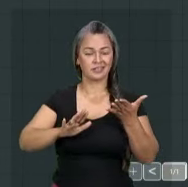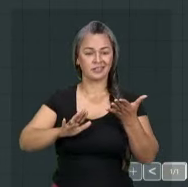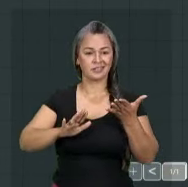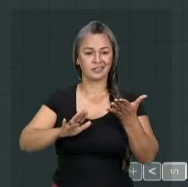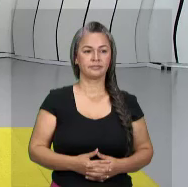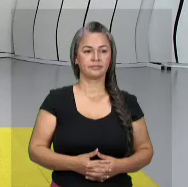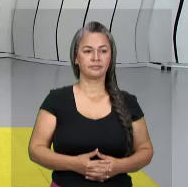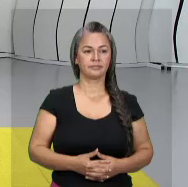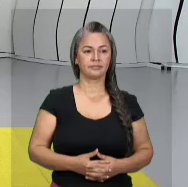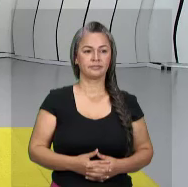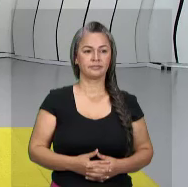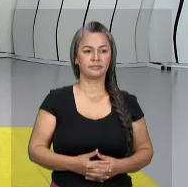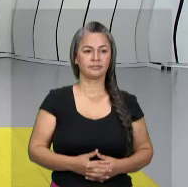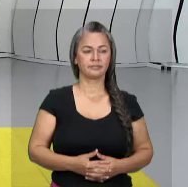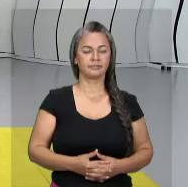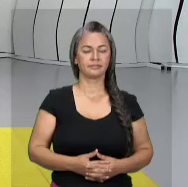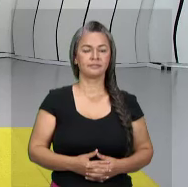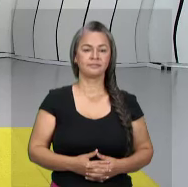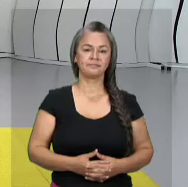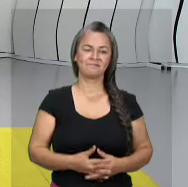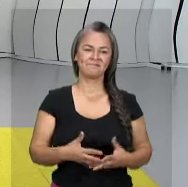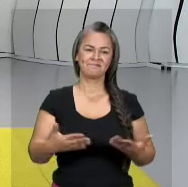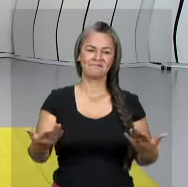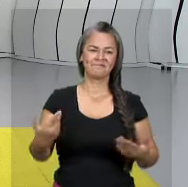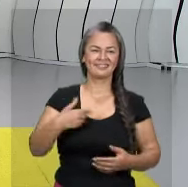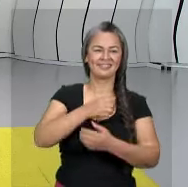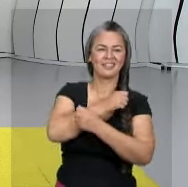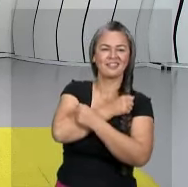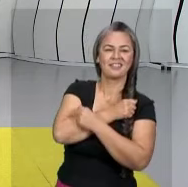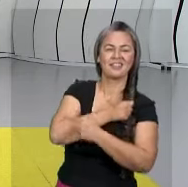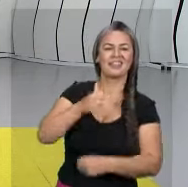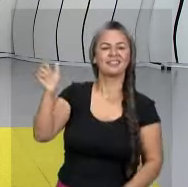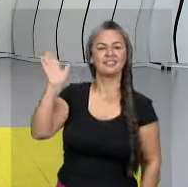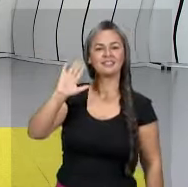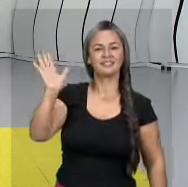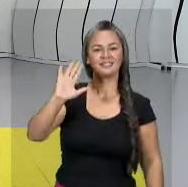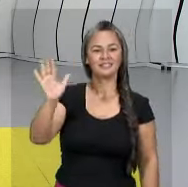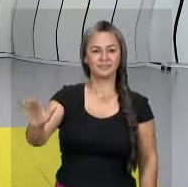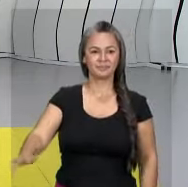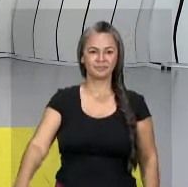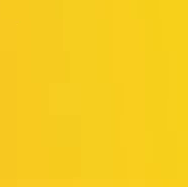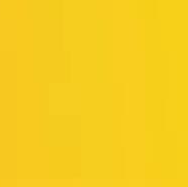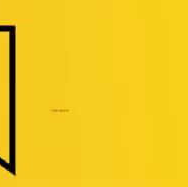e um abraço e até a nossa próxima aula.